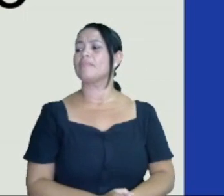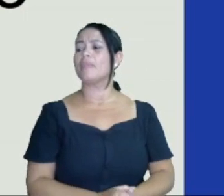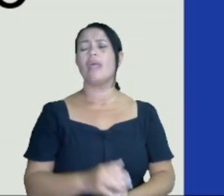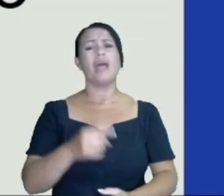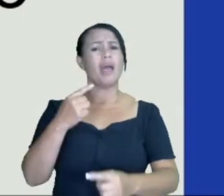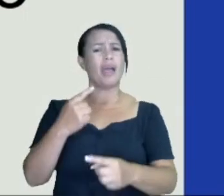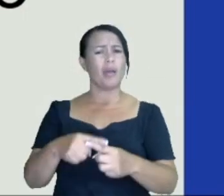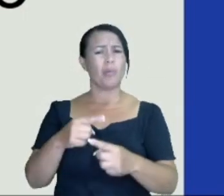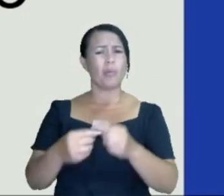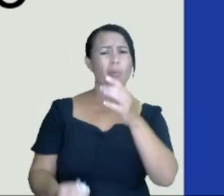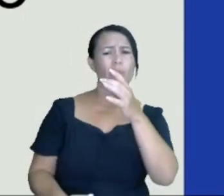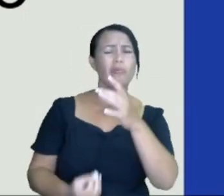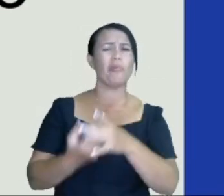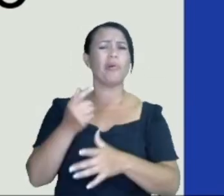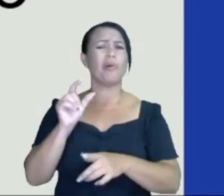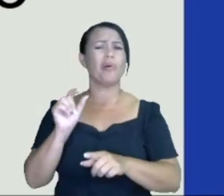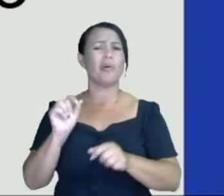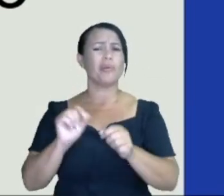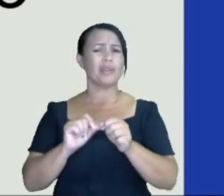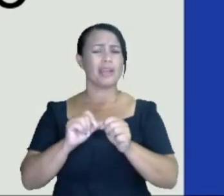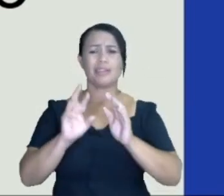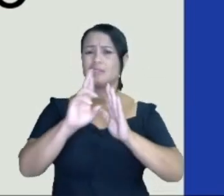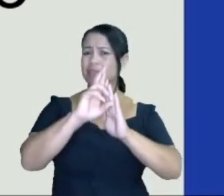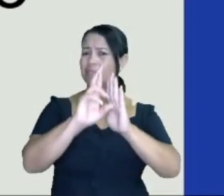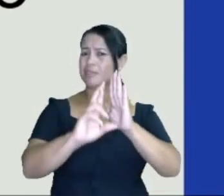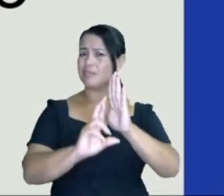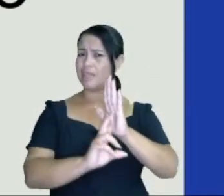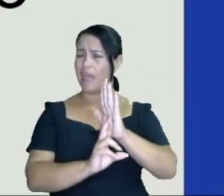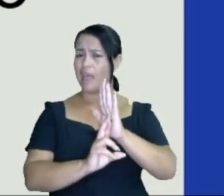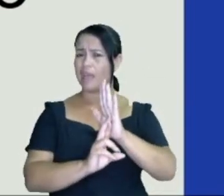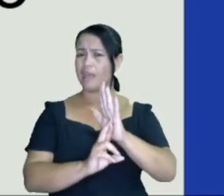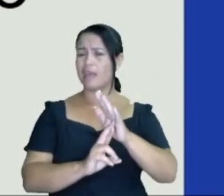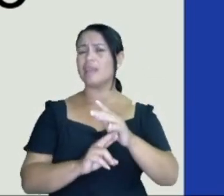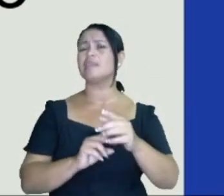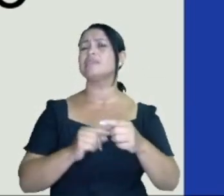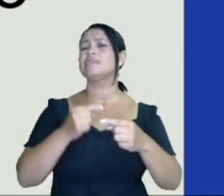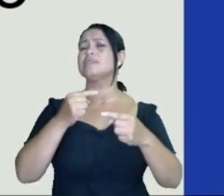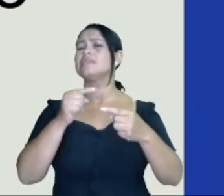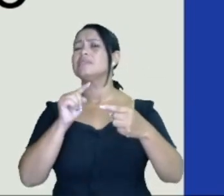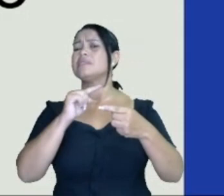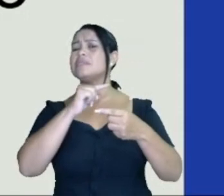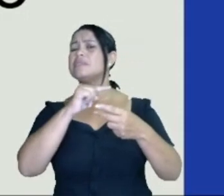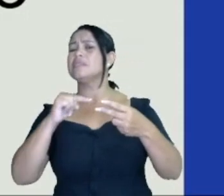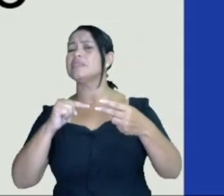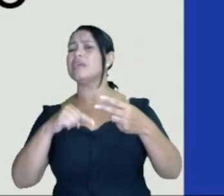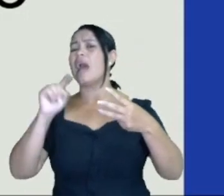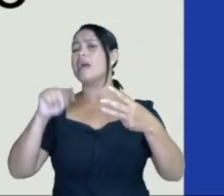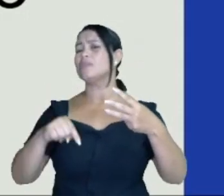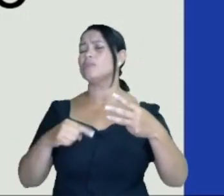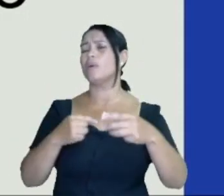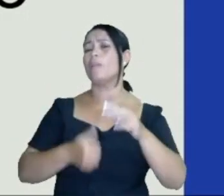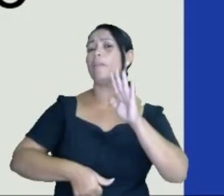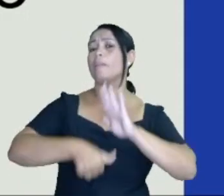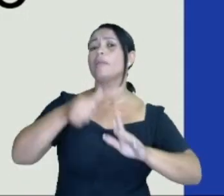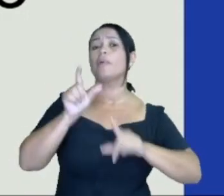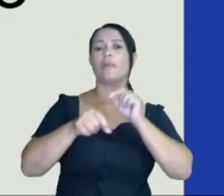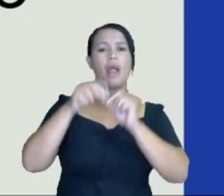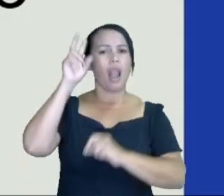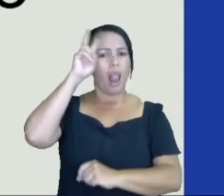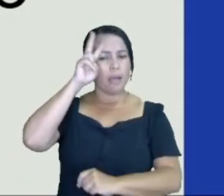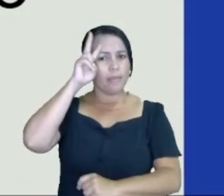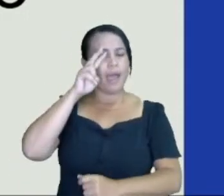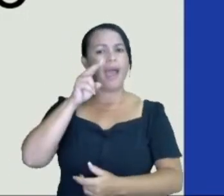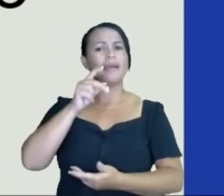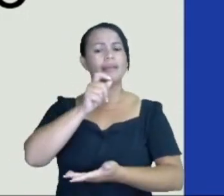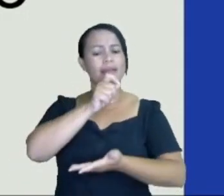E por que foram criadas essas regras de acentuação? Primeiramente, vamos lembrar que a